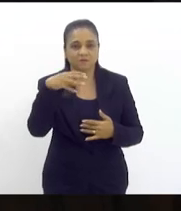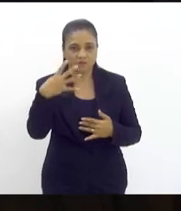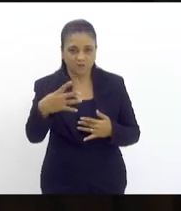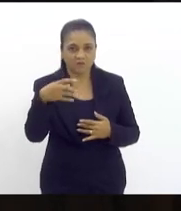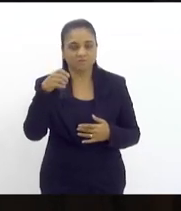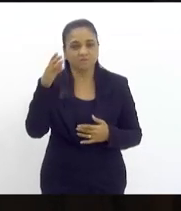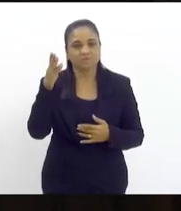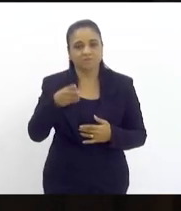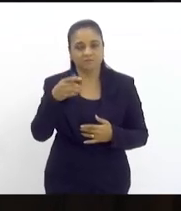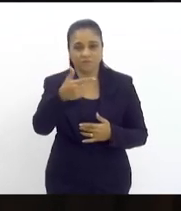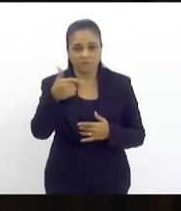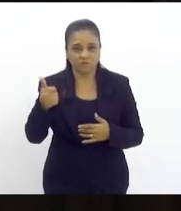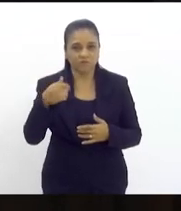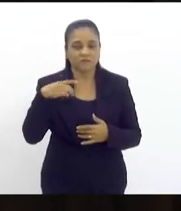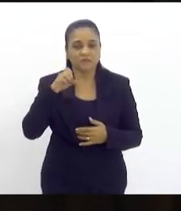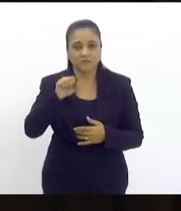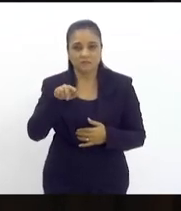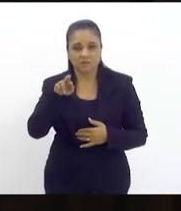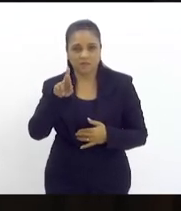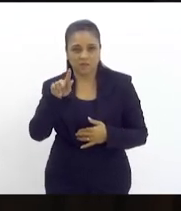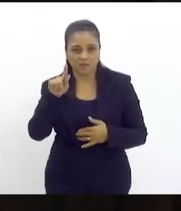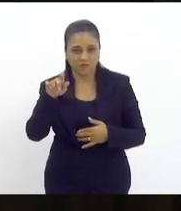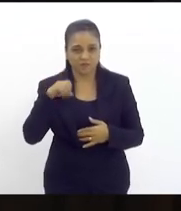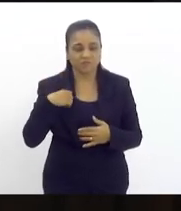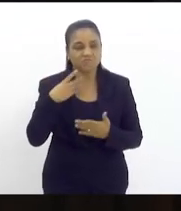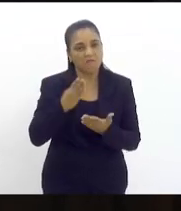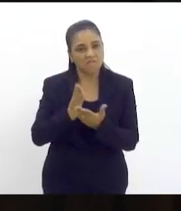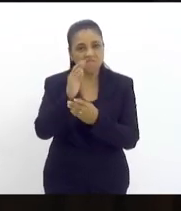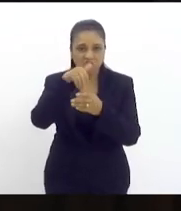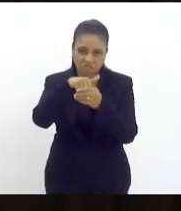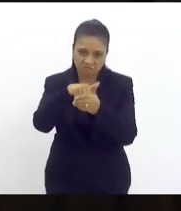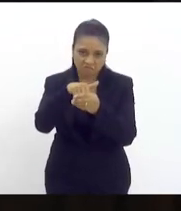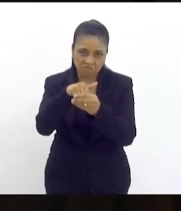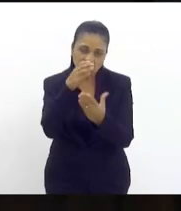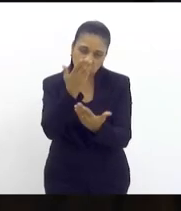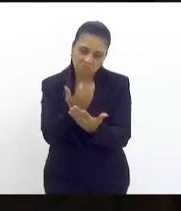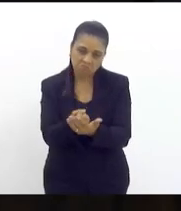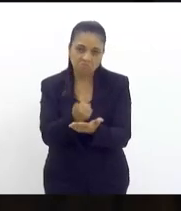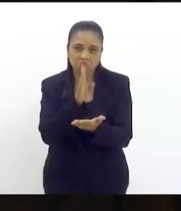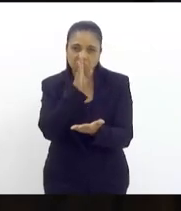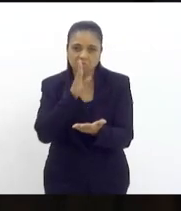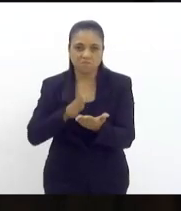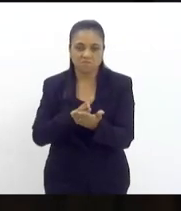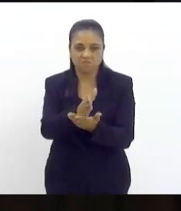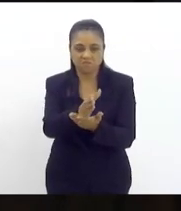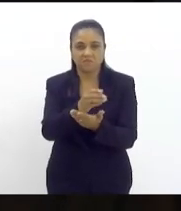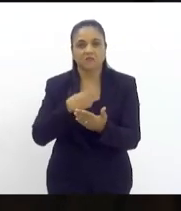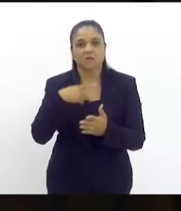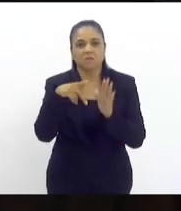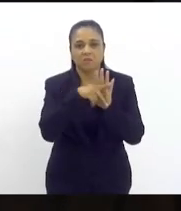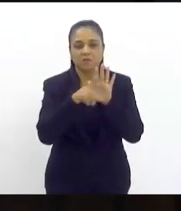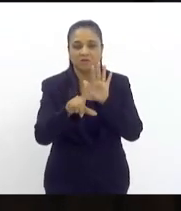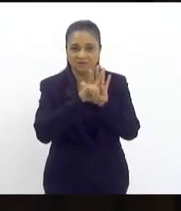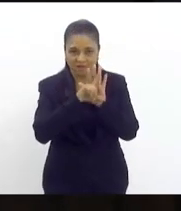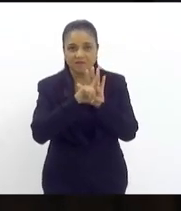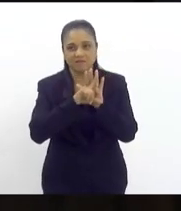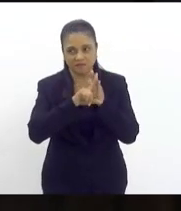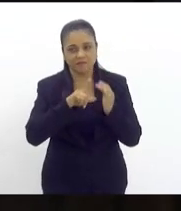deputado Sérgio Fernandes. Em votação, os senhores que aprovam permaneçam como estão, aprovado. Projeto de